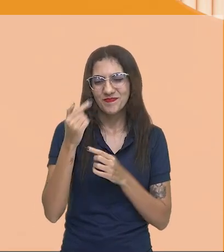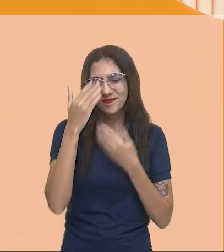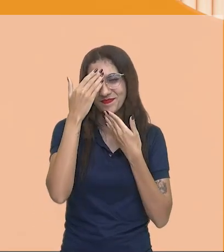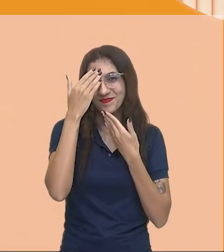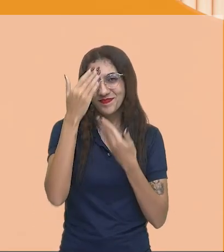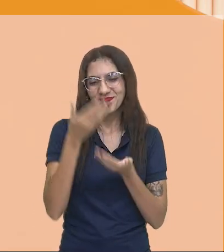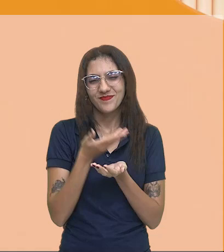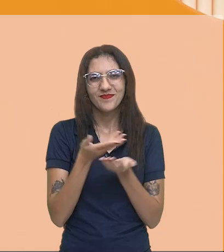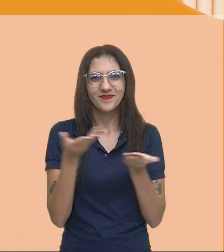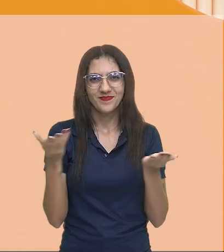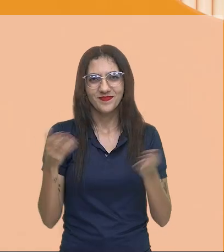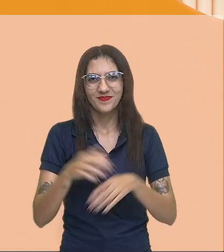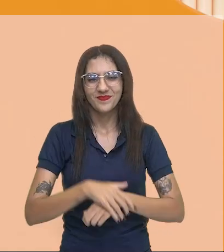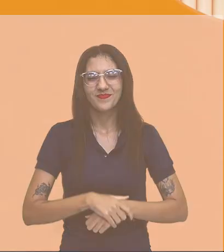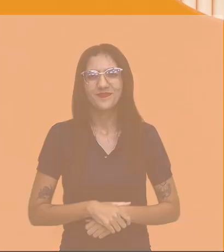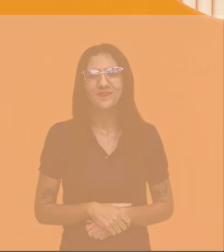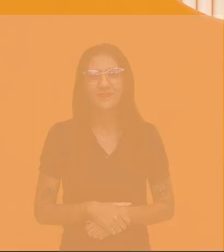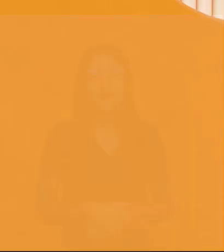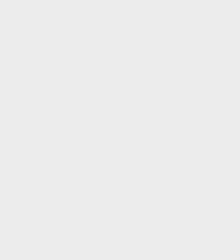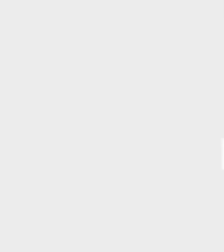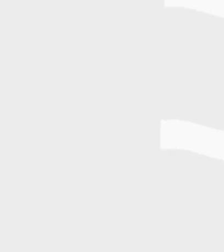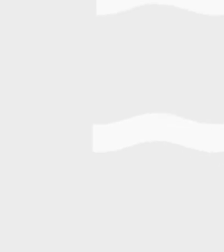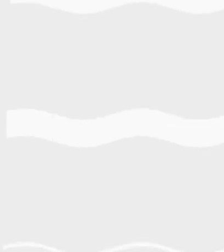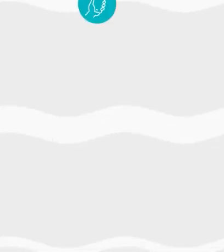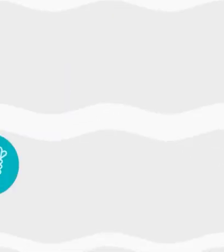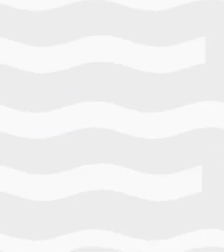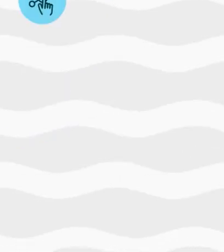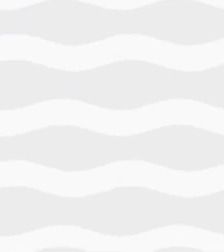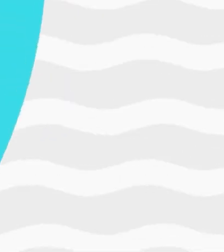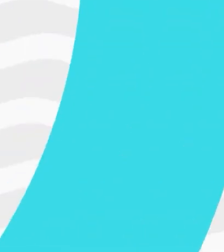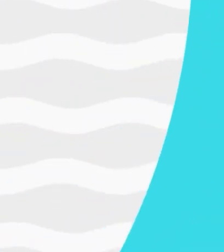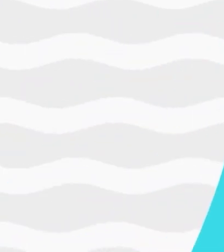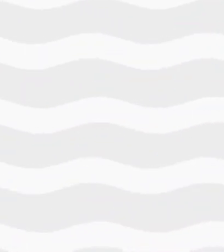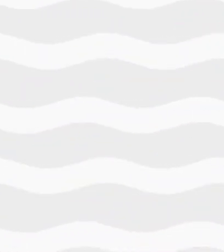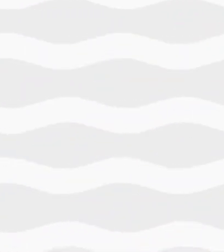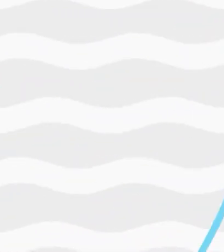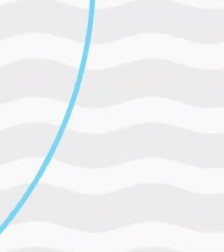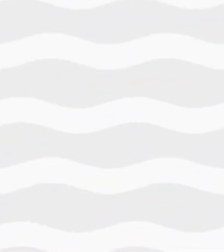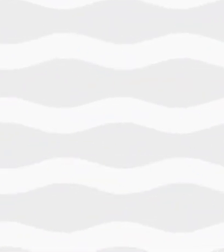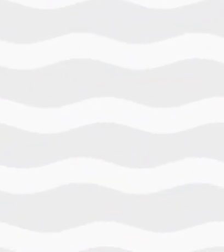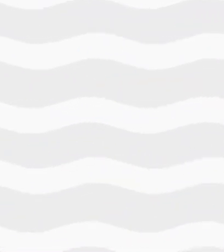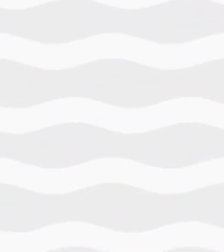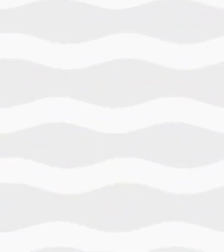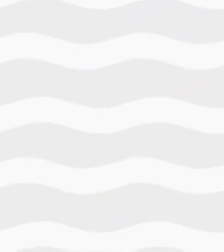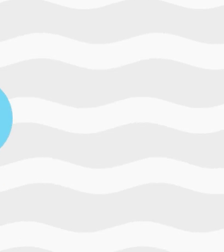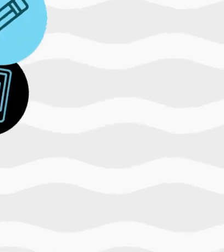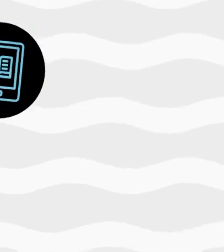participação de todos e todas.